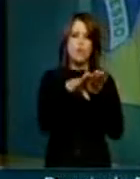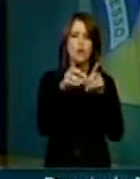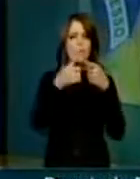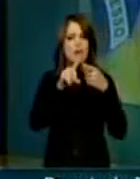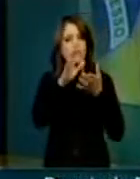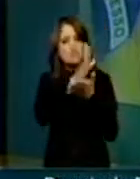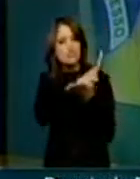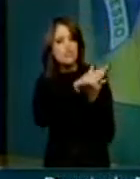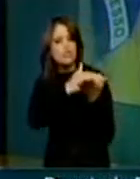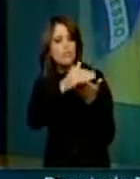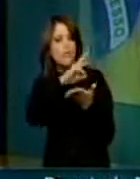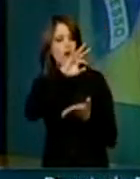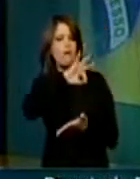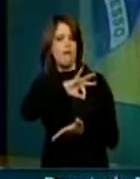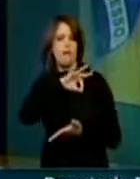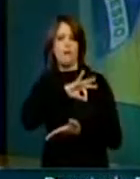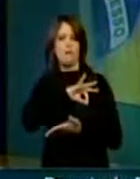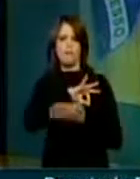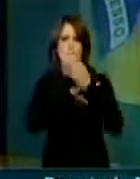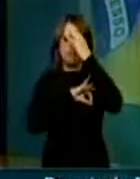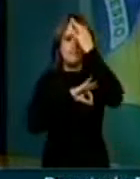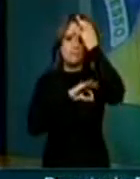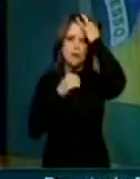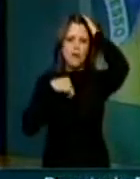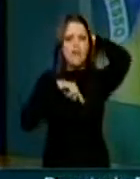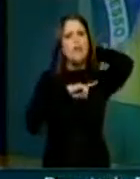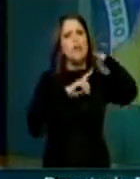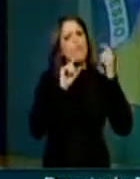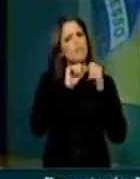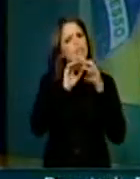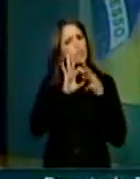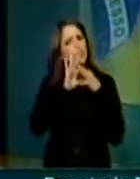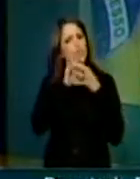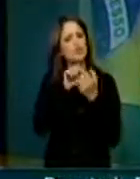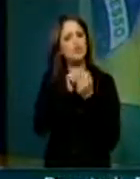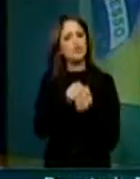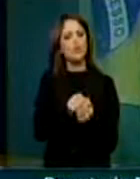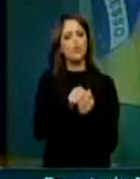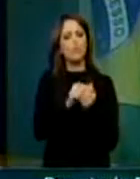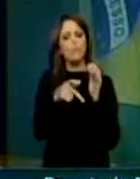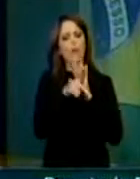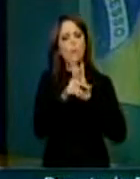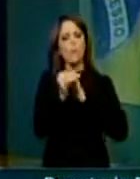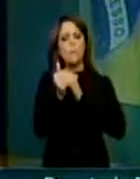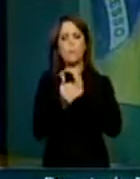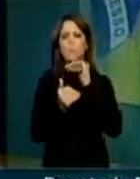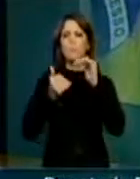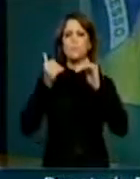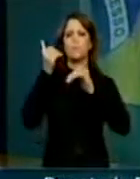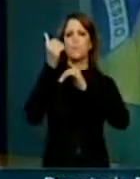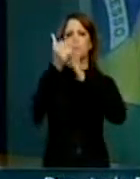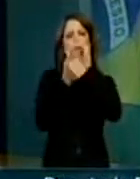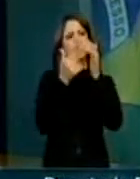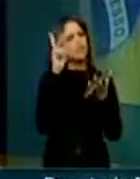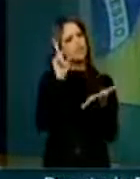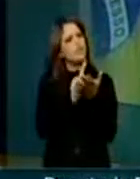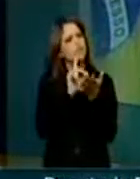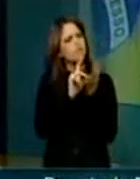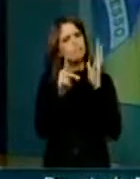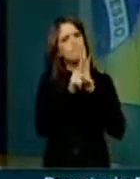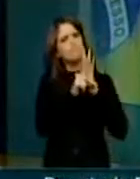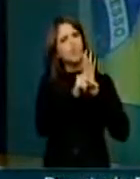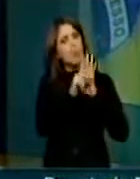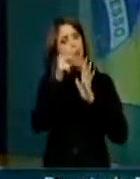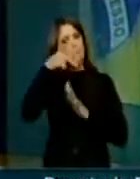com distribuição de renda. E estou fazendo parte da construção de